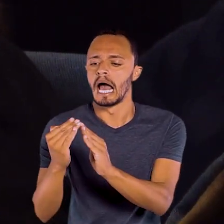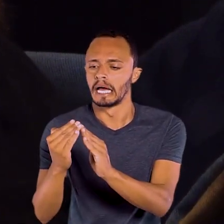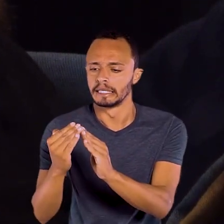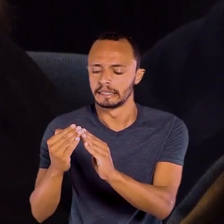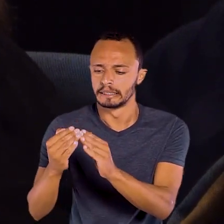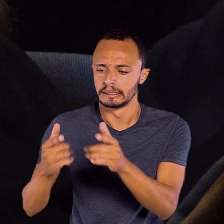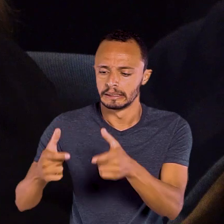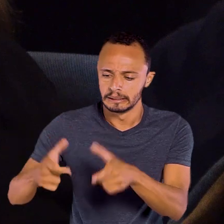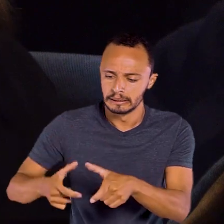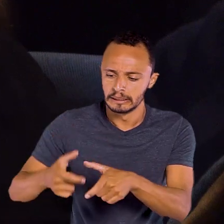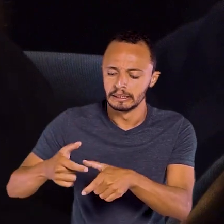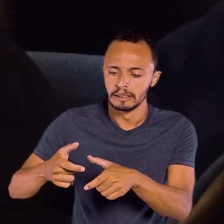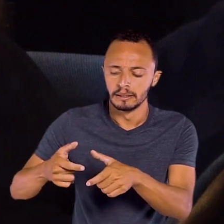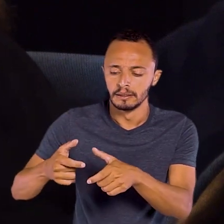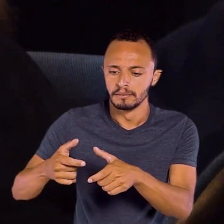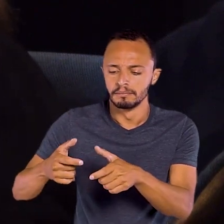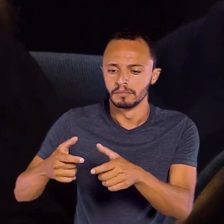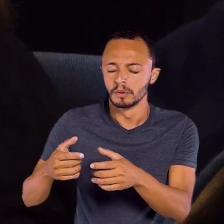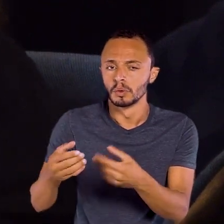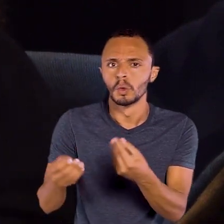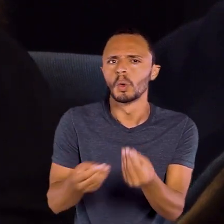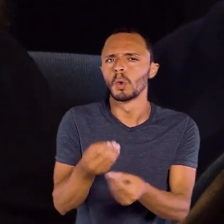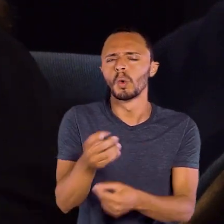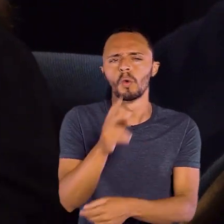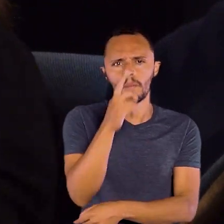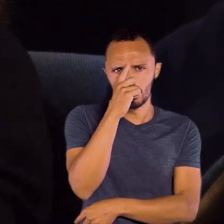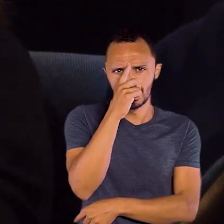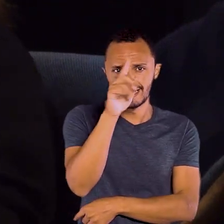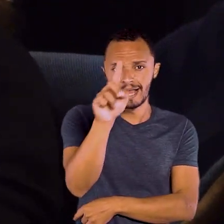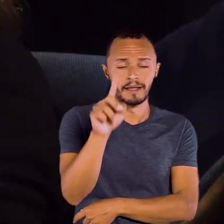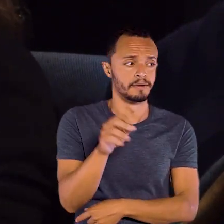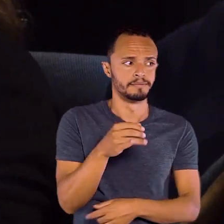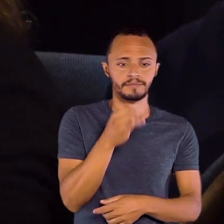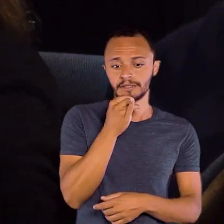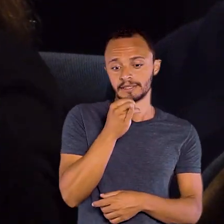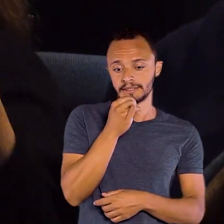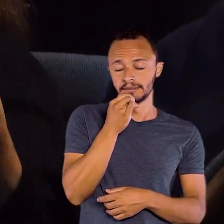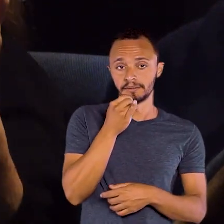nomear cada capítulo o espaço que, assim, cozinha,